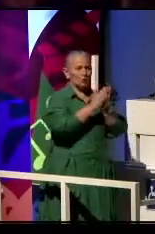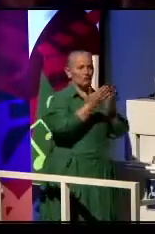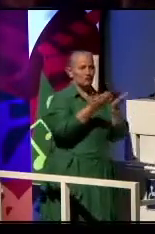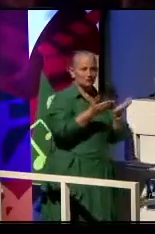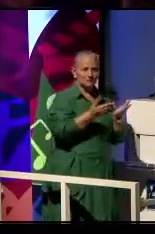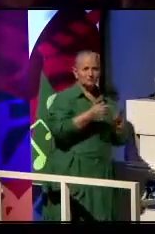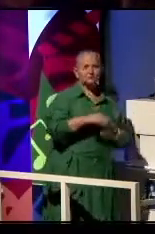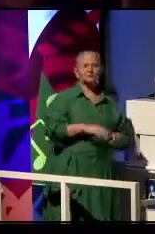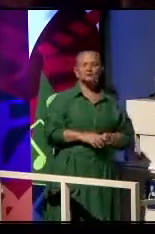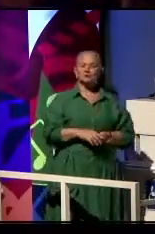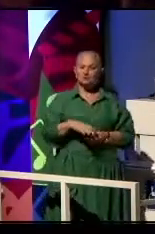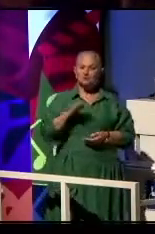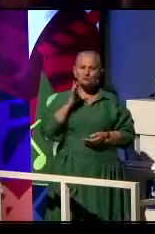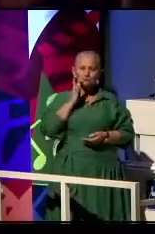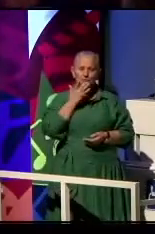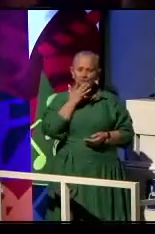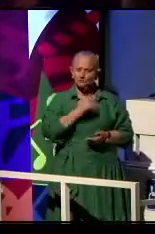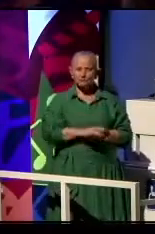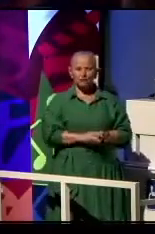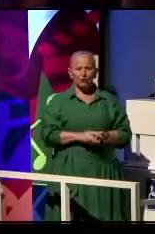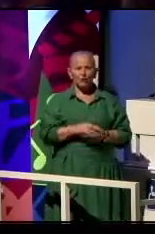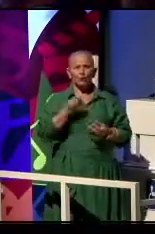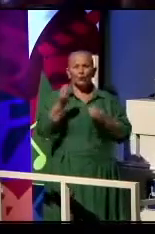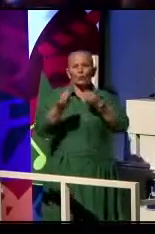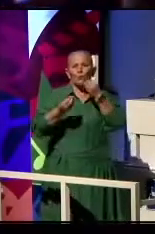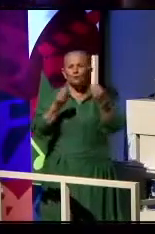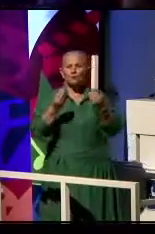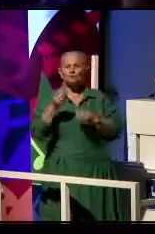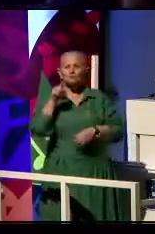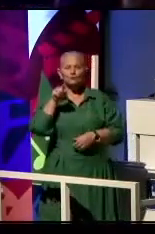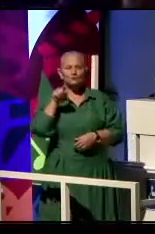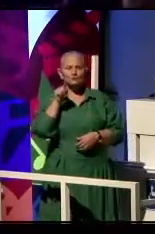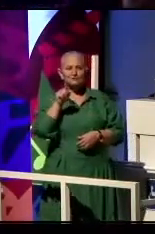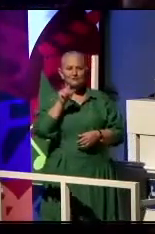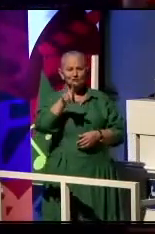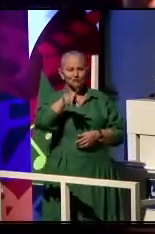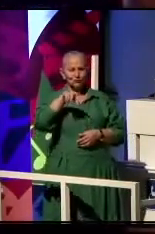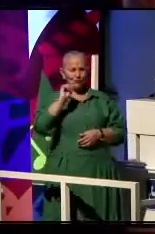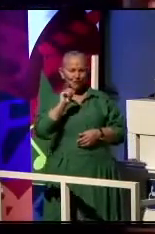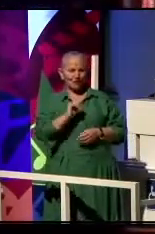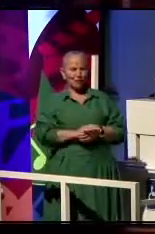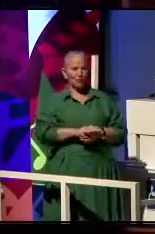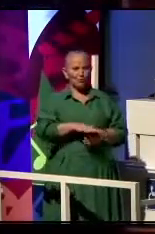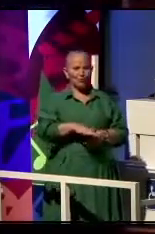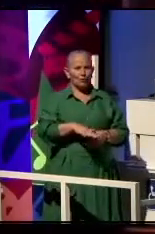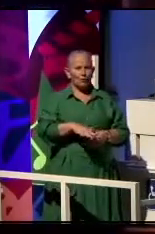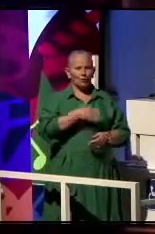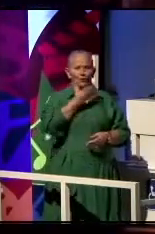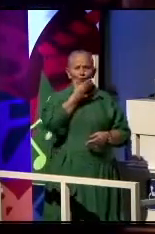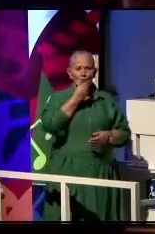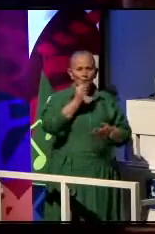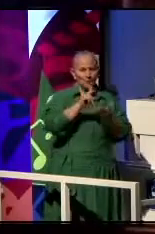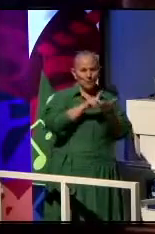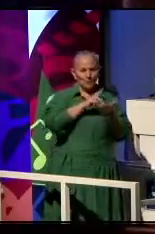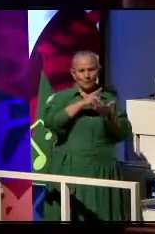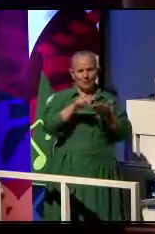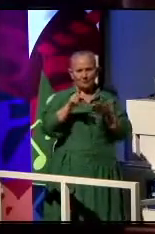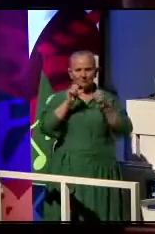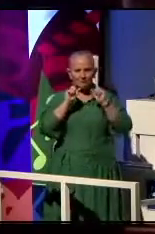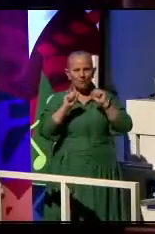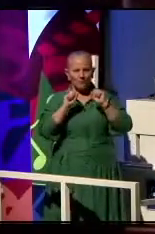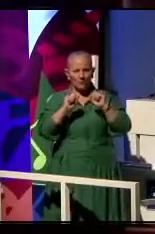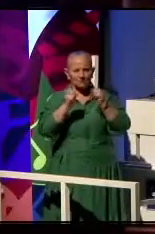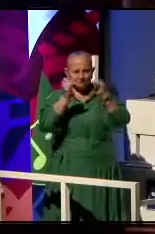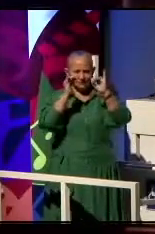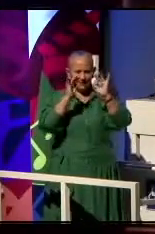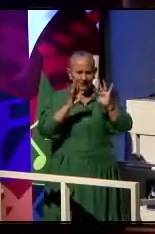como você teve contato com todos esses artistas? Foram dezenas de entrevistas. Que você pudesse relatar alguma experiência